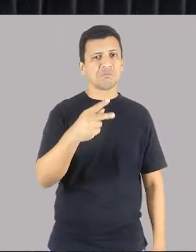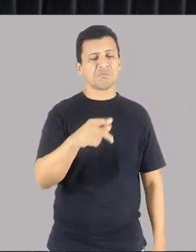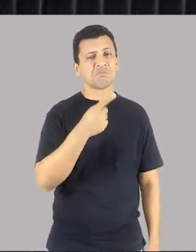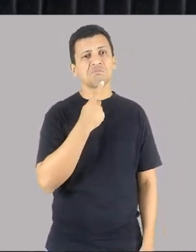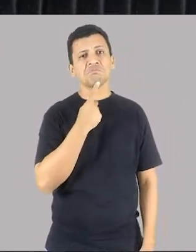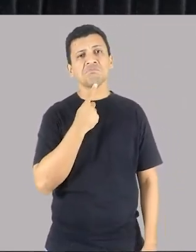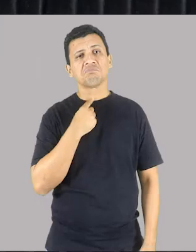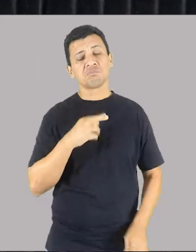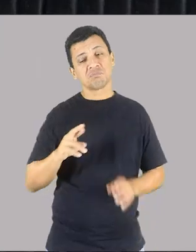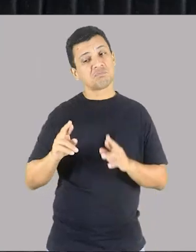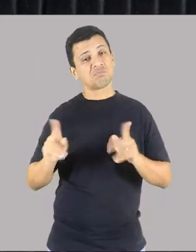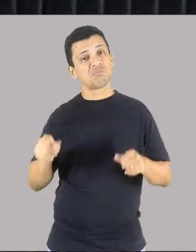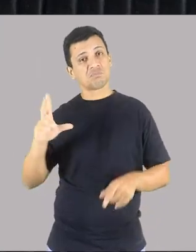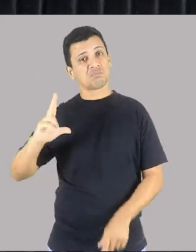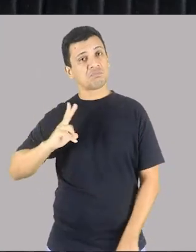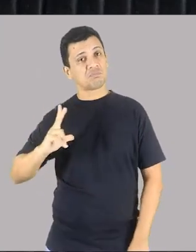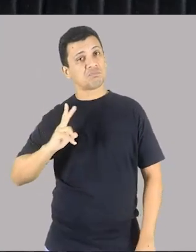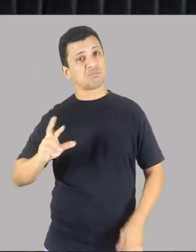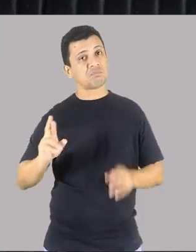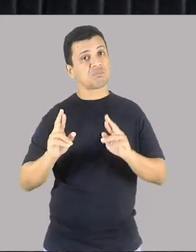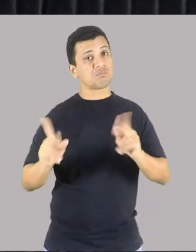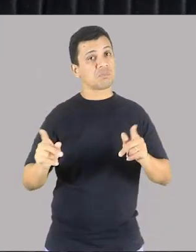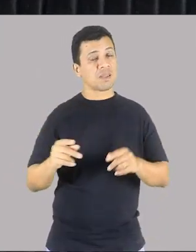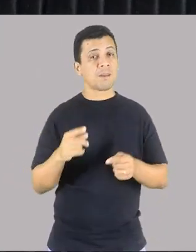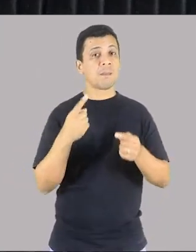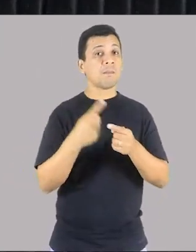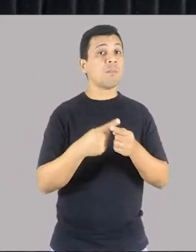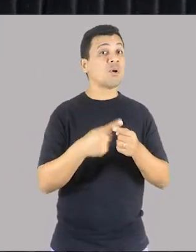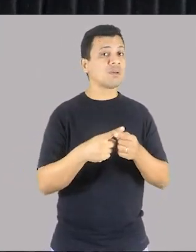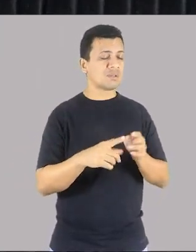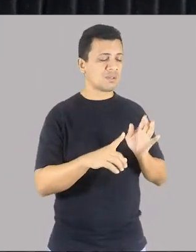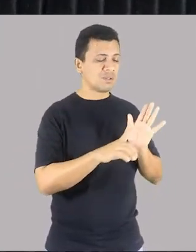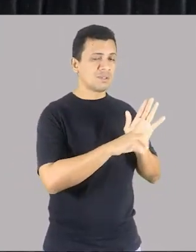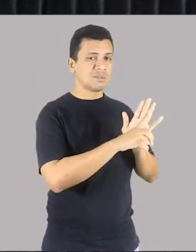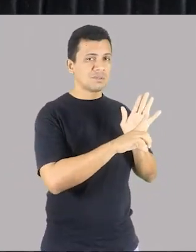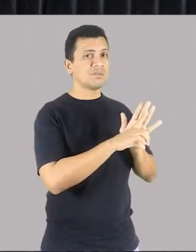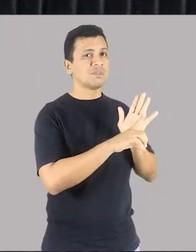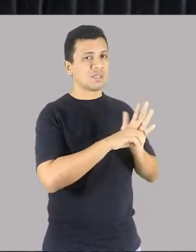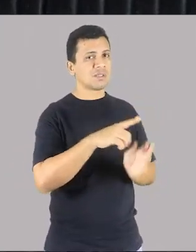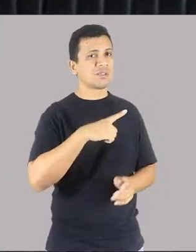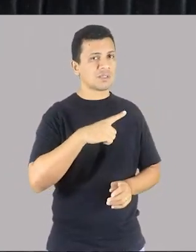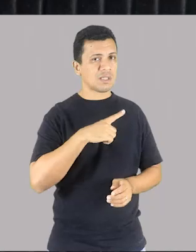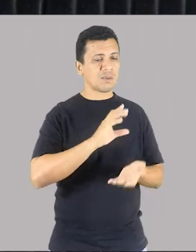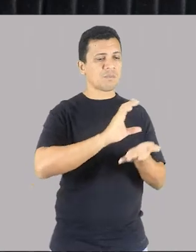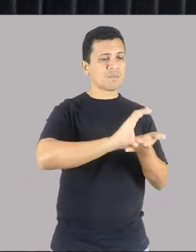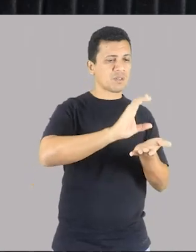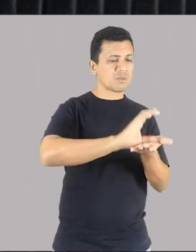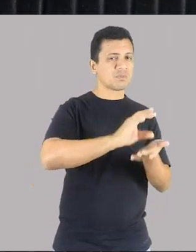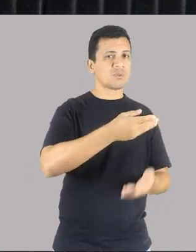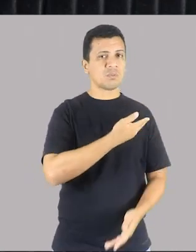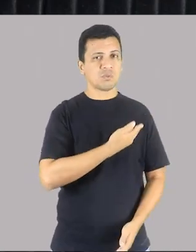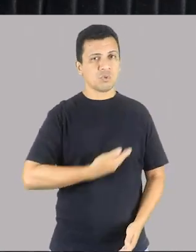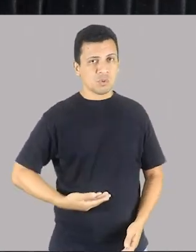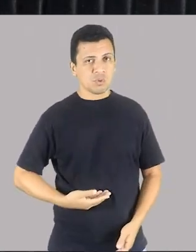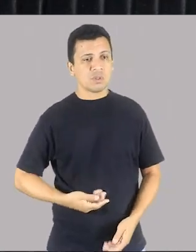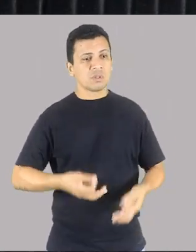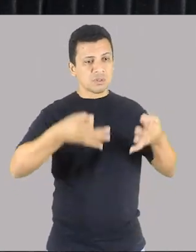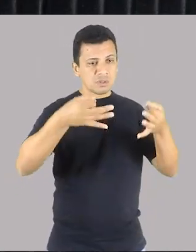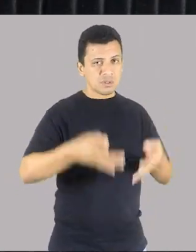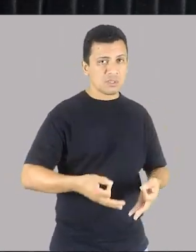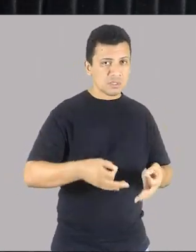da submissão. Portanto, o administrador público ele não pode escolher usar todo o orçamento